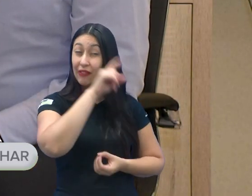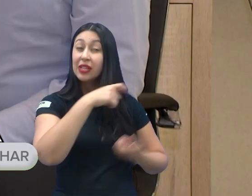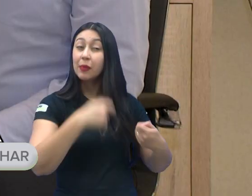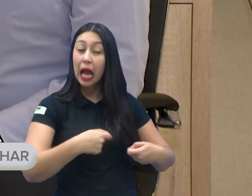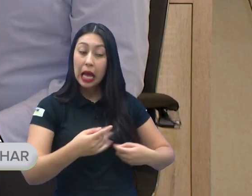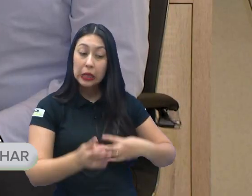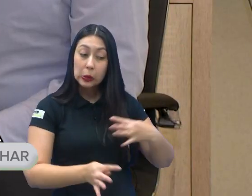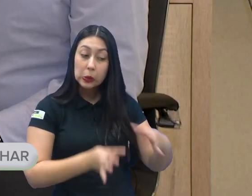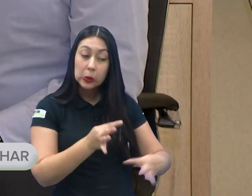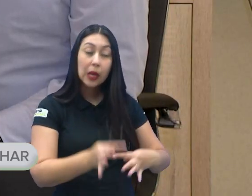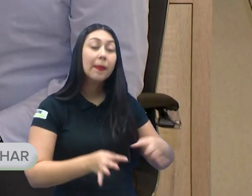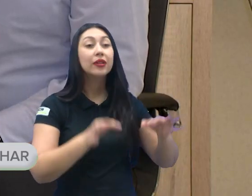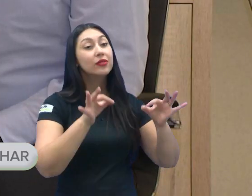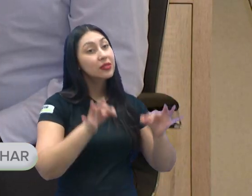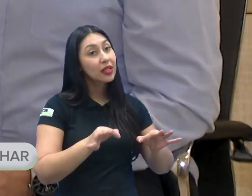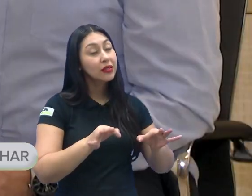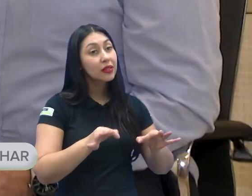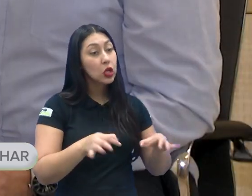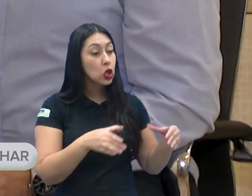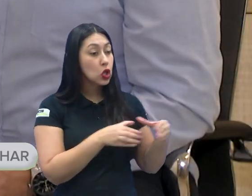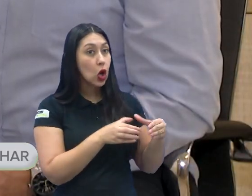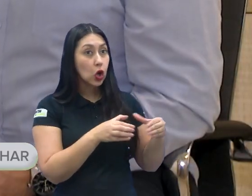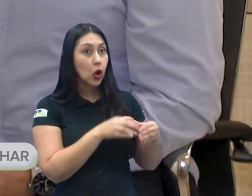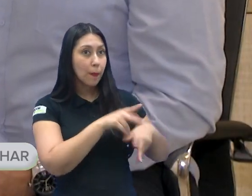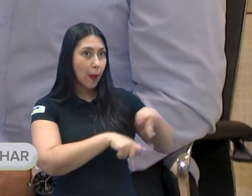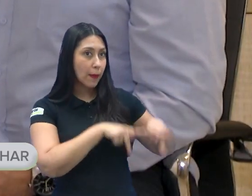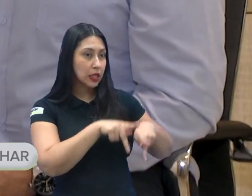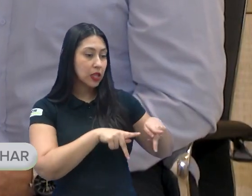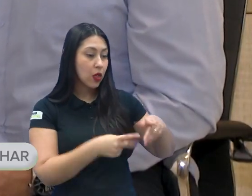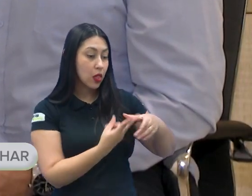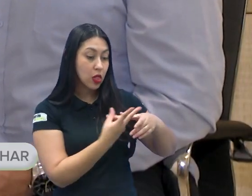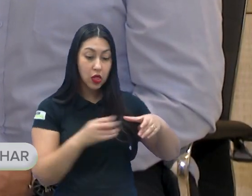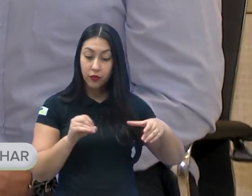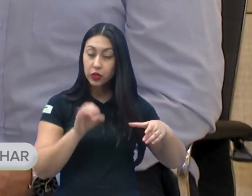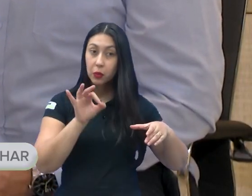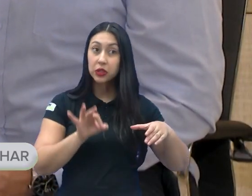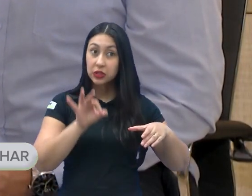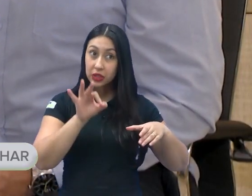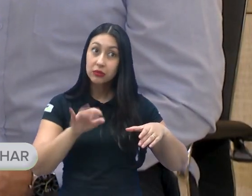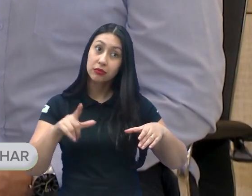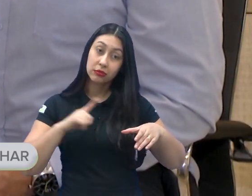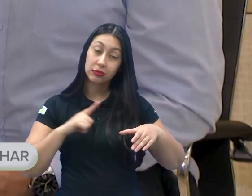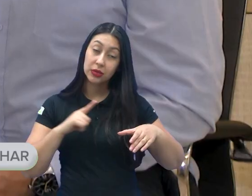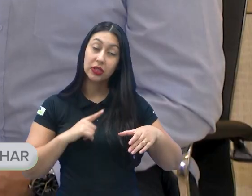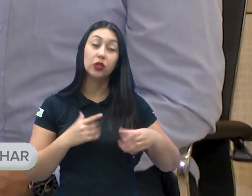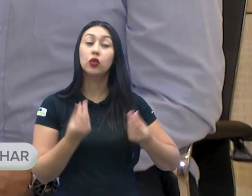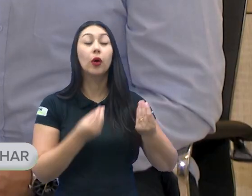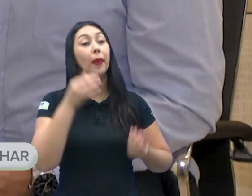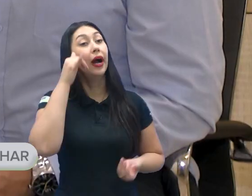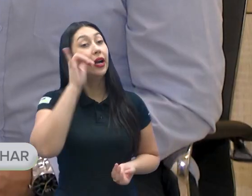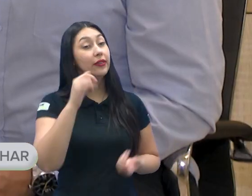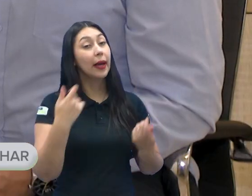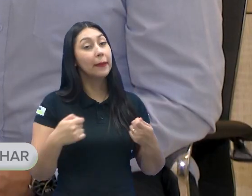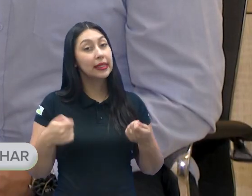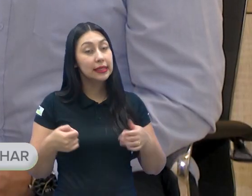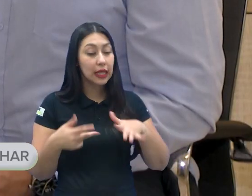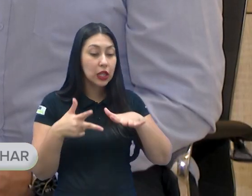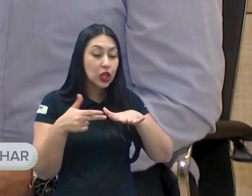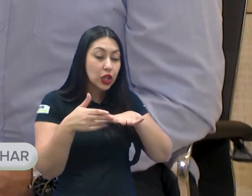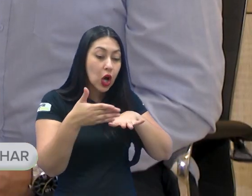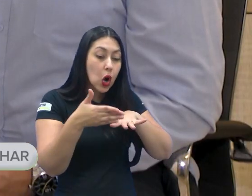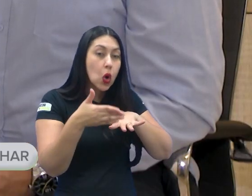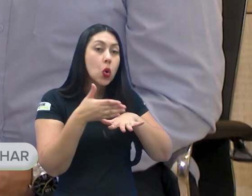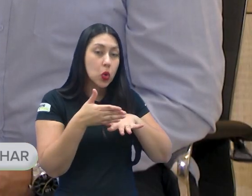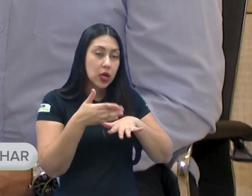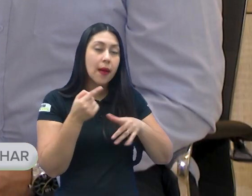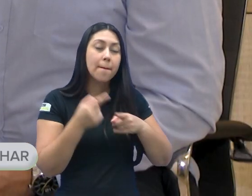que 20% da população tem. Como evitar o fungo, né? Primeiramente, mantendo as unhas curtinhas, porque